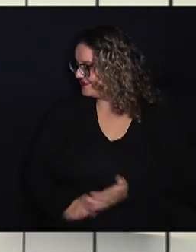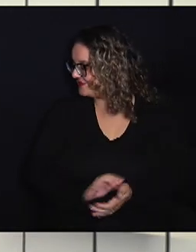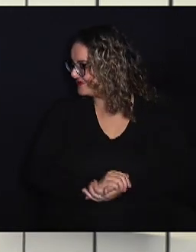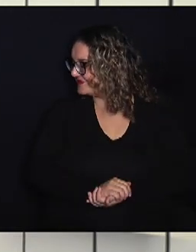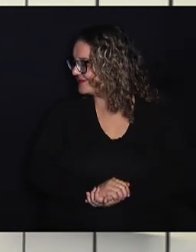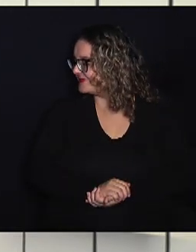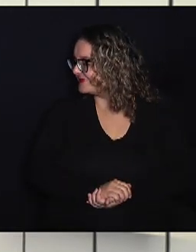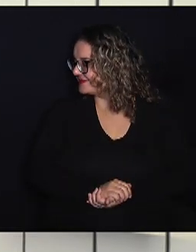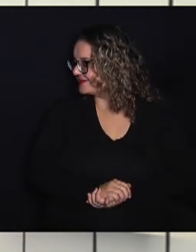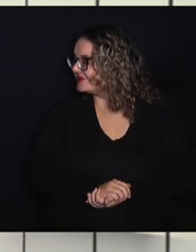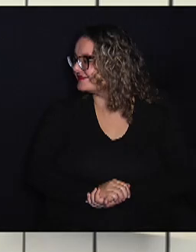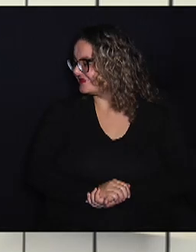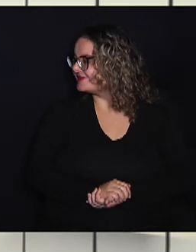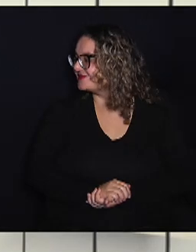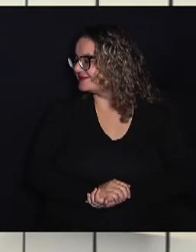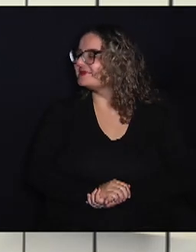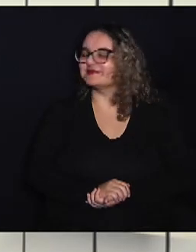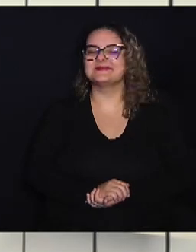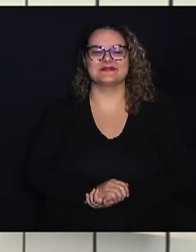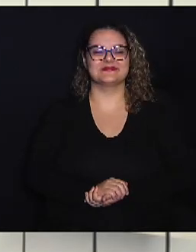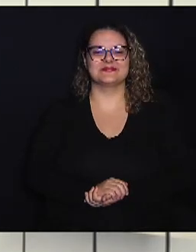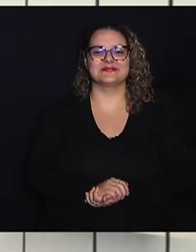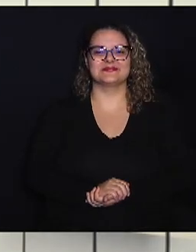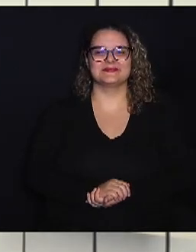www.ivcl.org.br. Está aqui embaixo da sua tela.